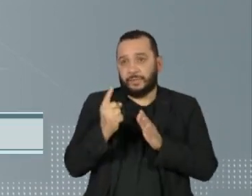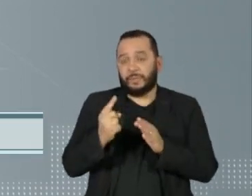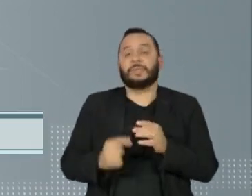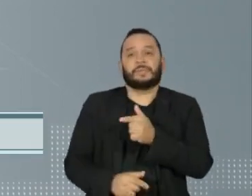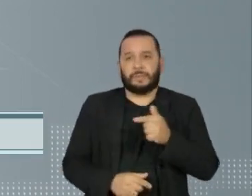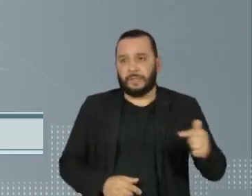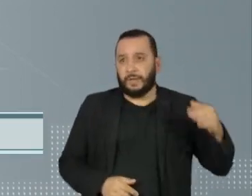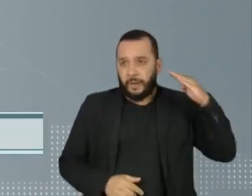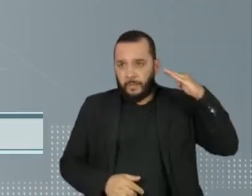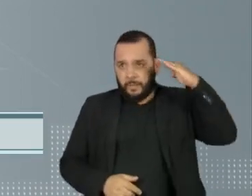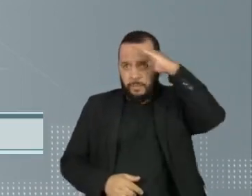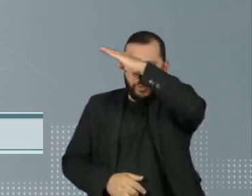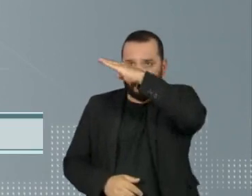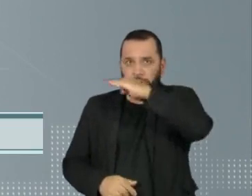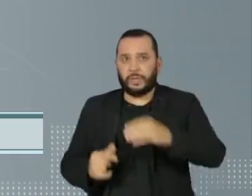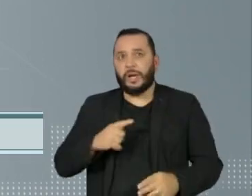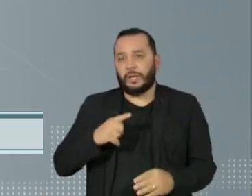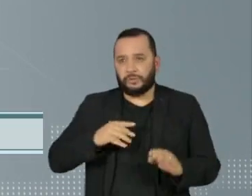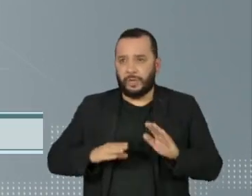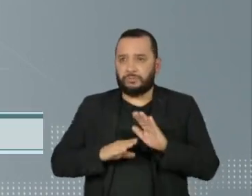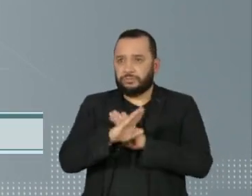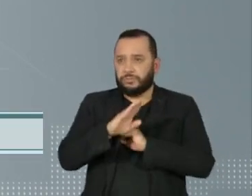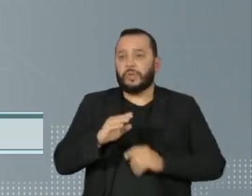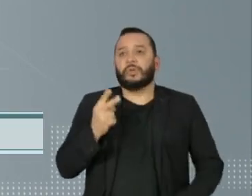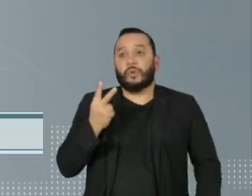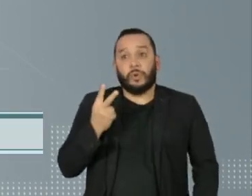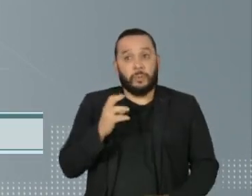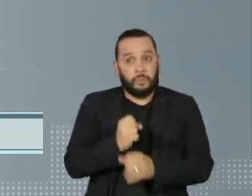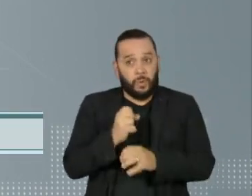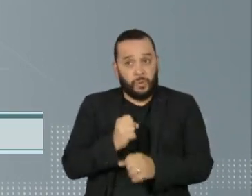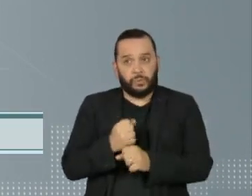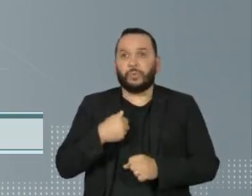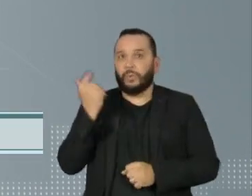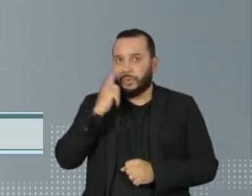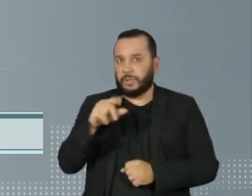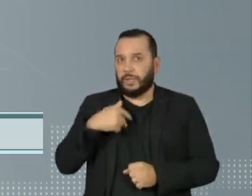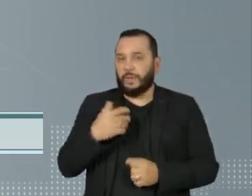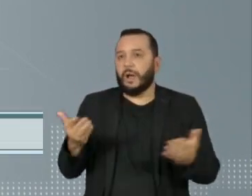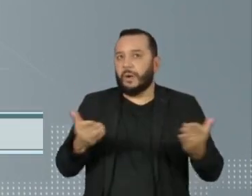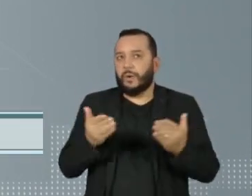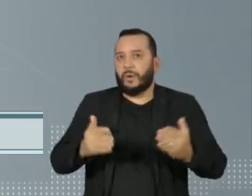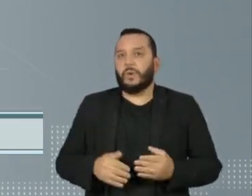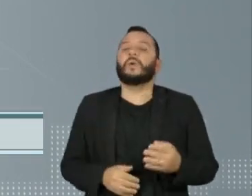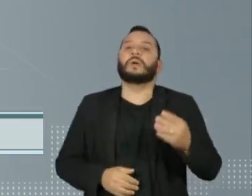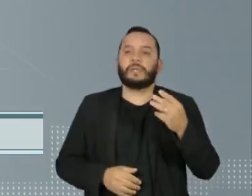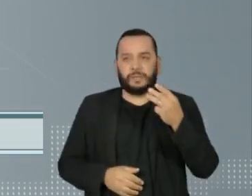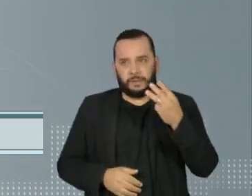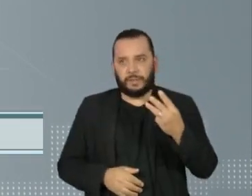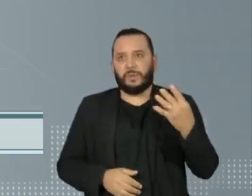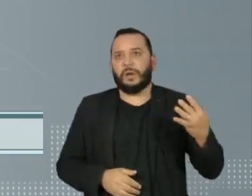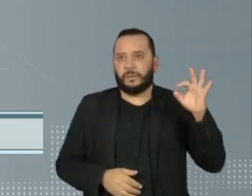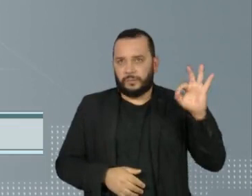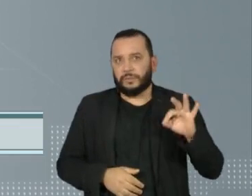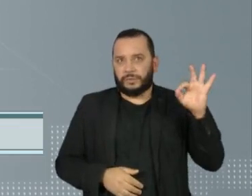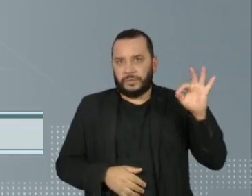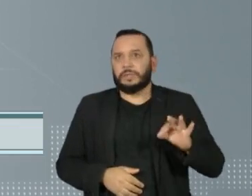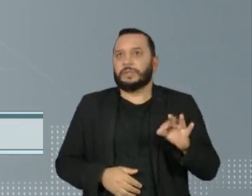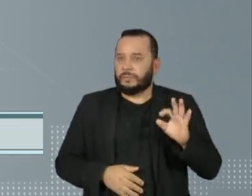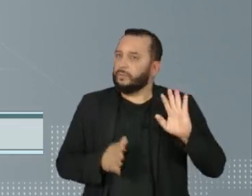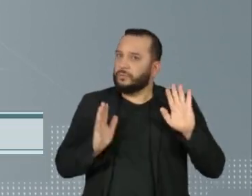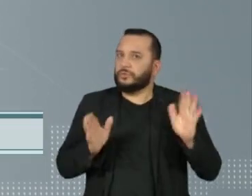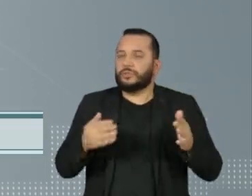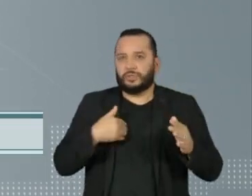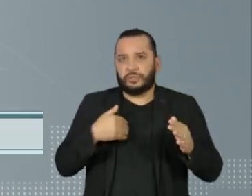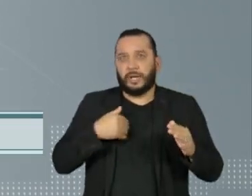semana Jair bolsonaro subiu: em relação à semana passada e agora tem 34 por cento 10 pontos percentuais